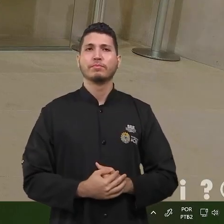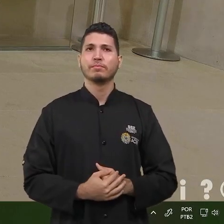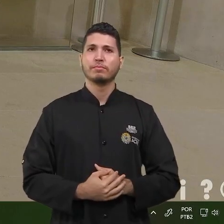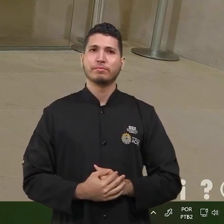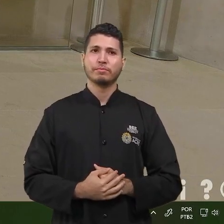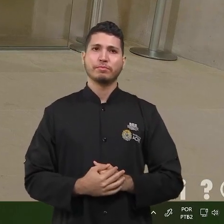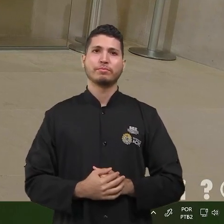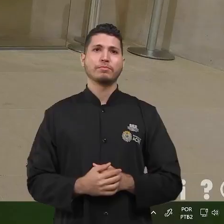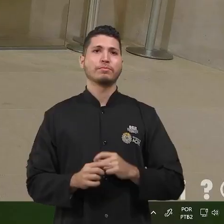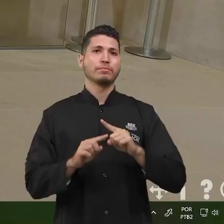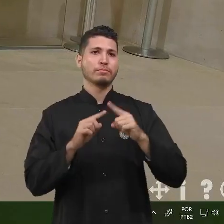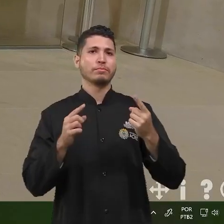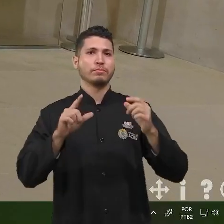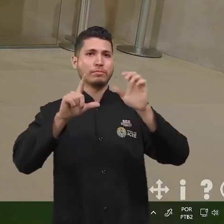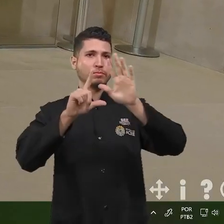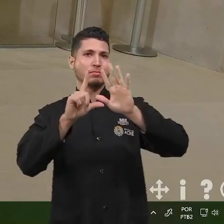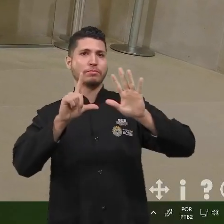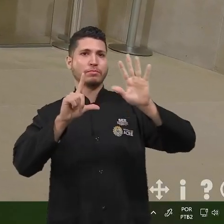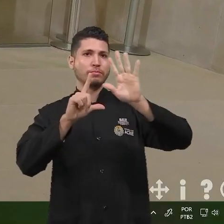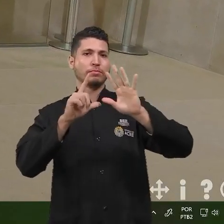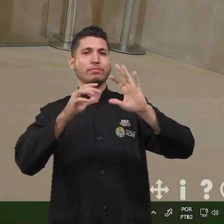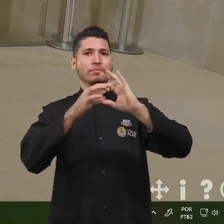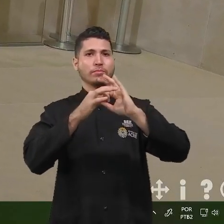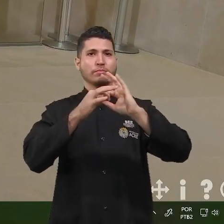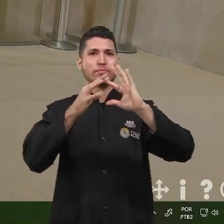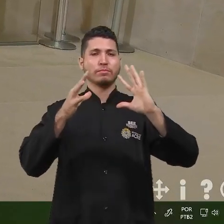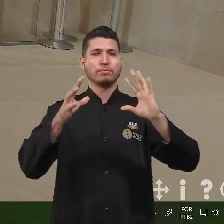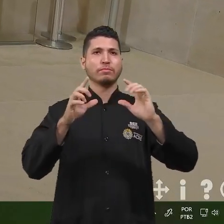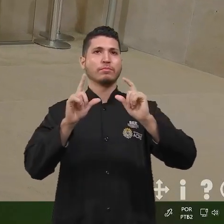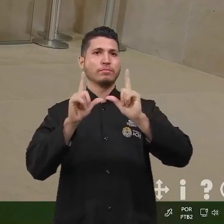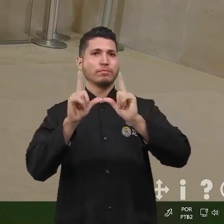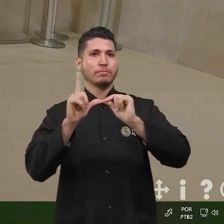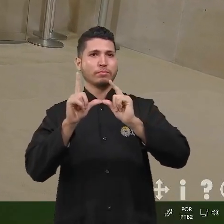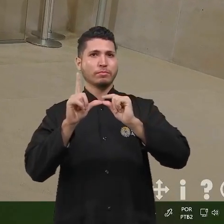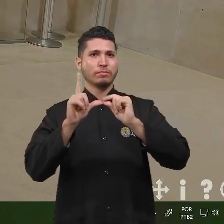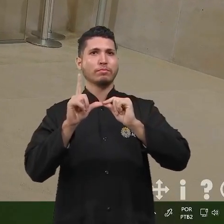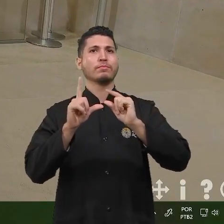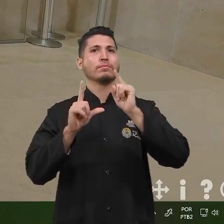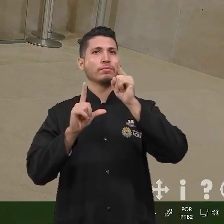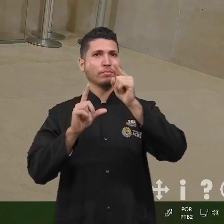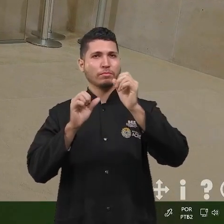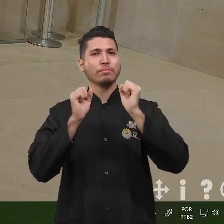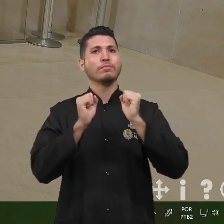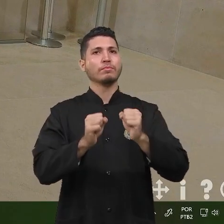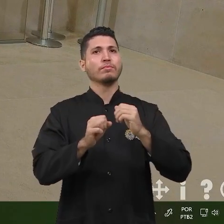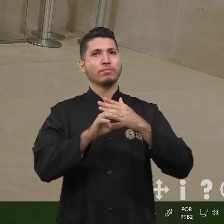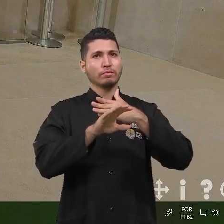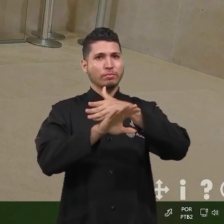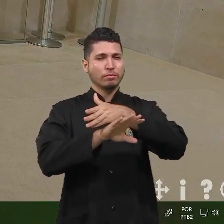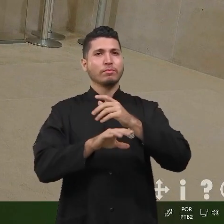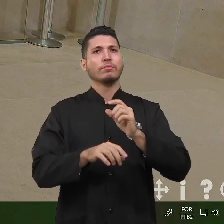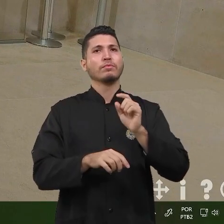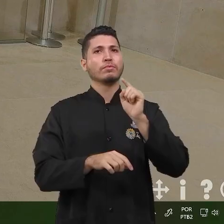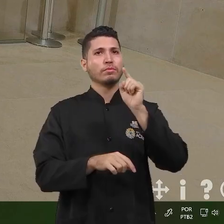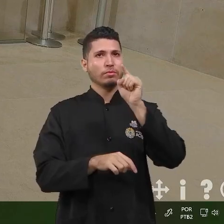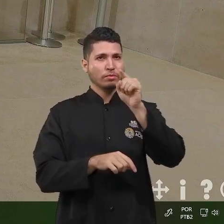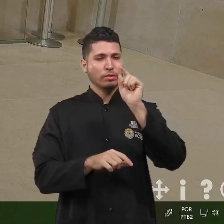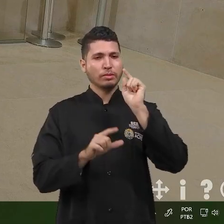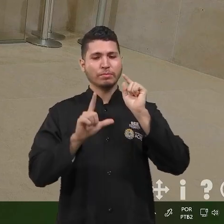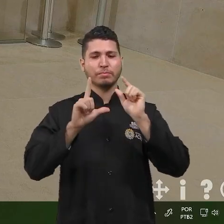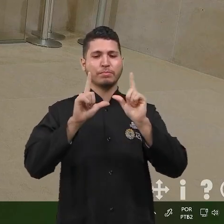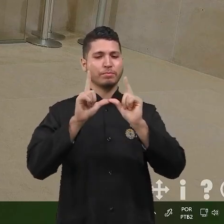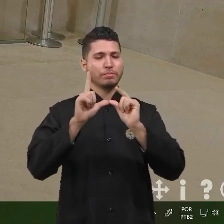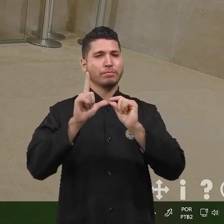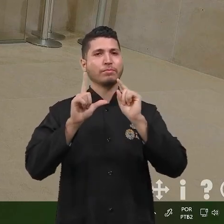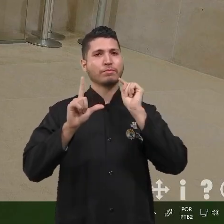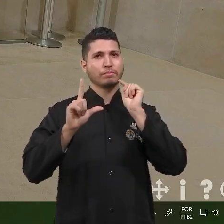plataforma vai estar disponível o link para você poder acessar. Então, você clicou lá no link, você pode